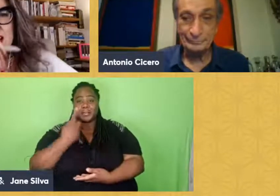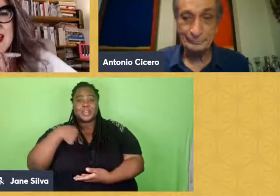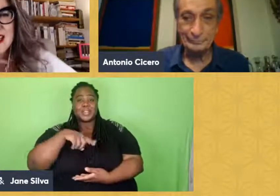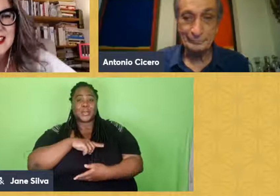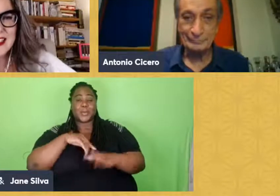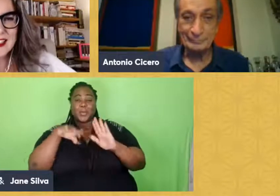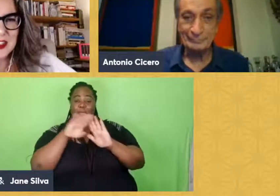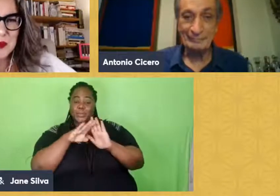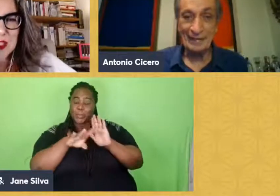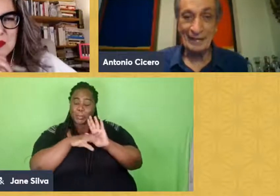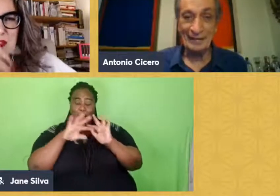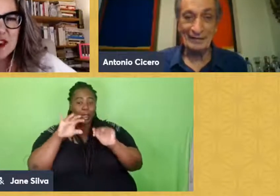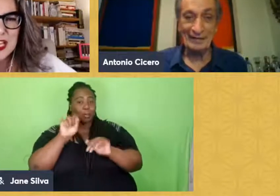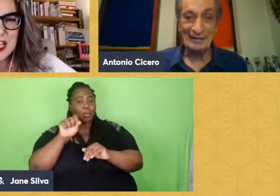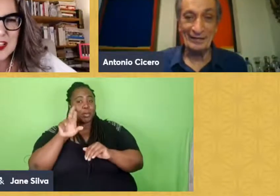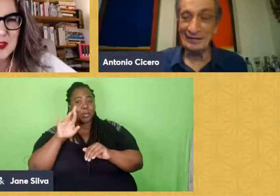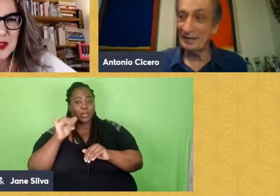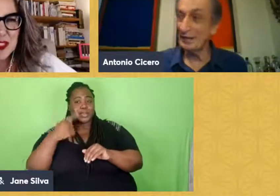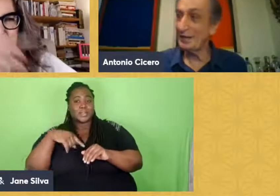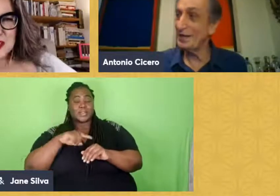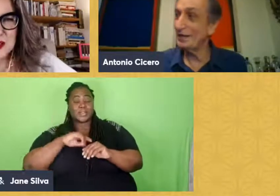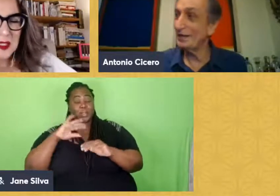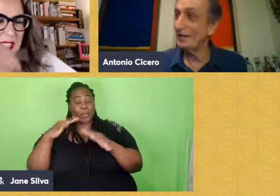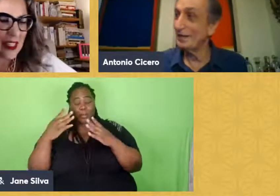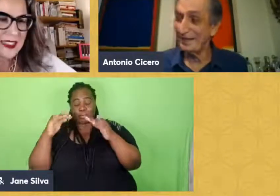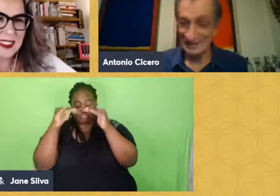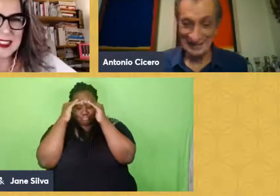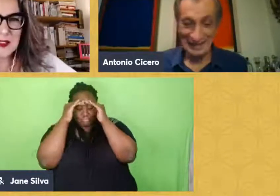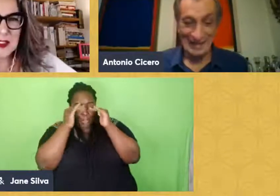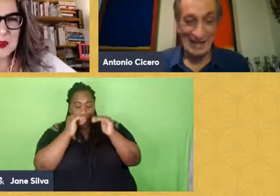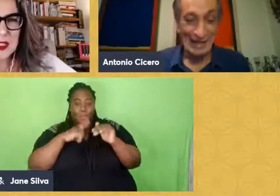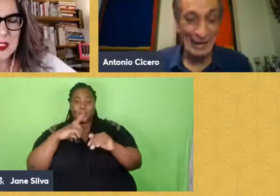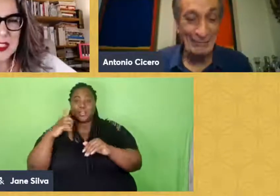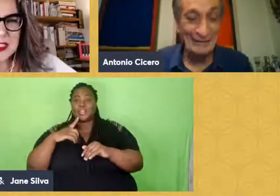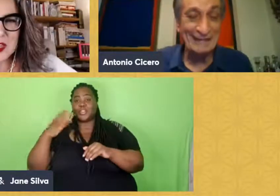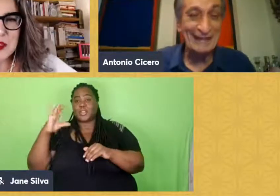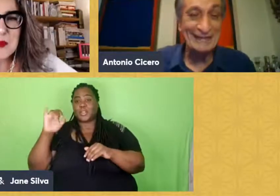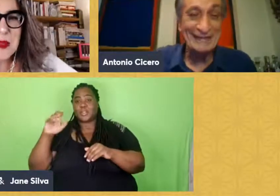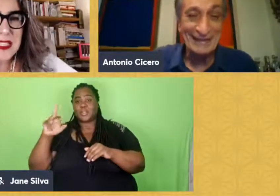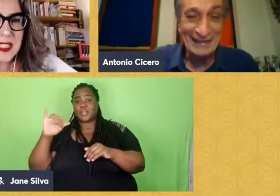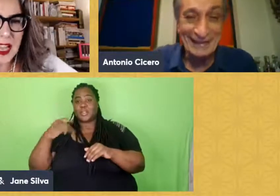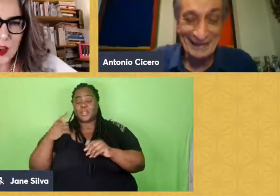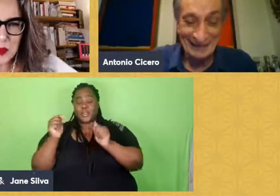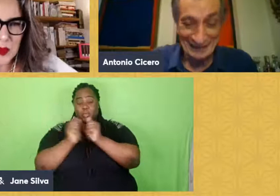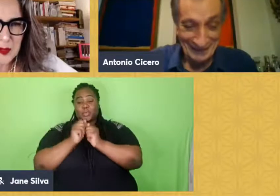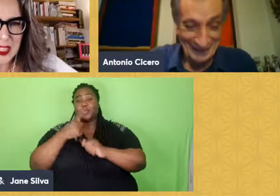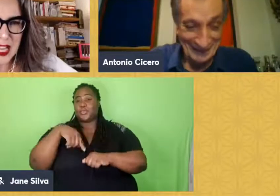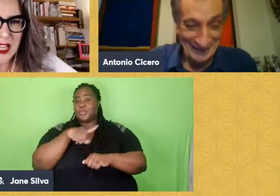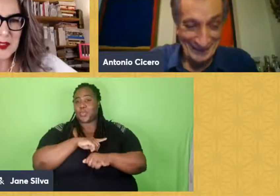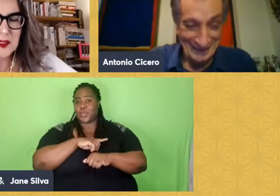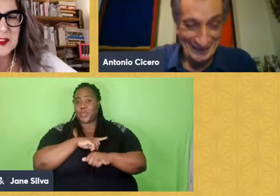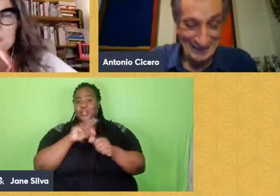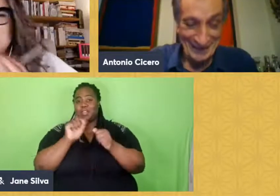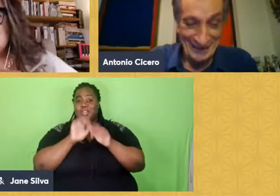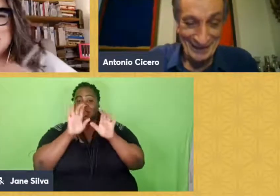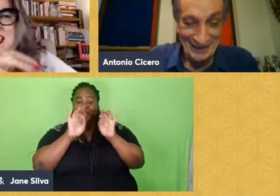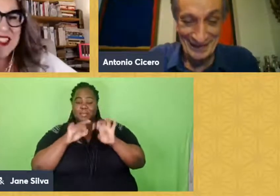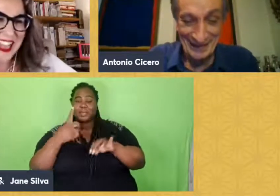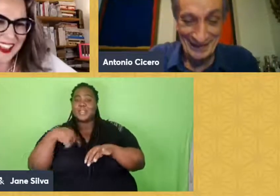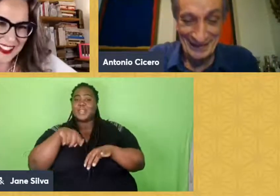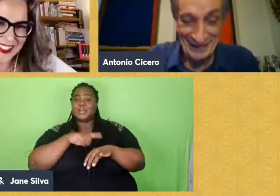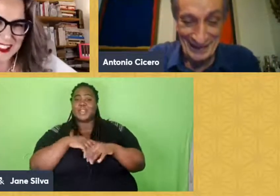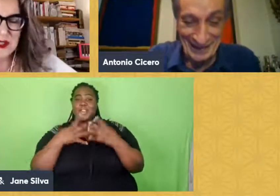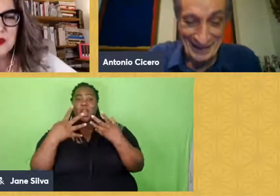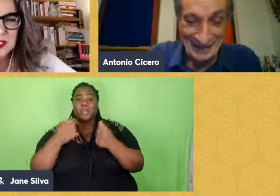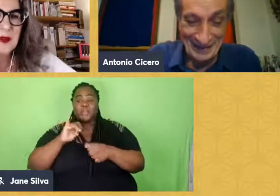aqui e temos esse privilégio do Cícero ter feito uma seleção especial para o webinário. Vamos nos